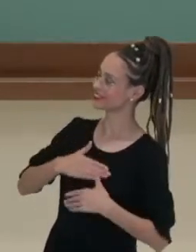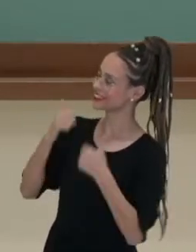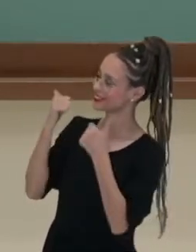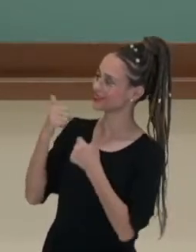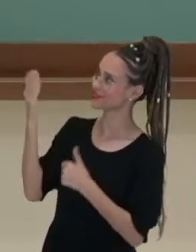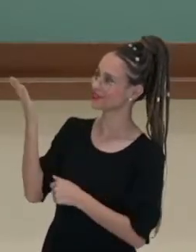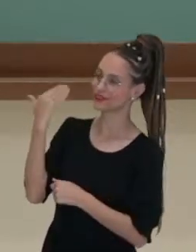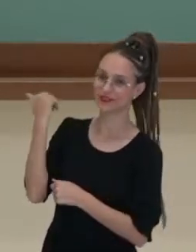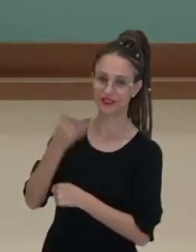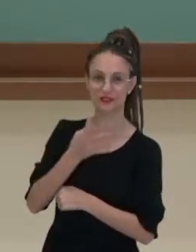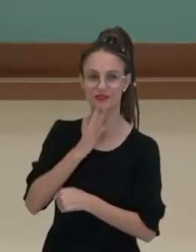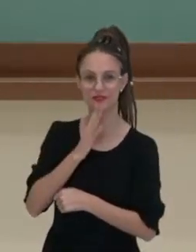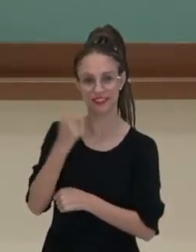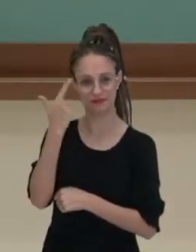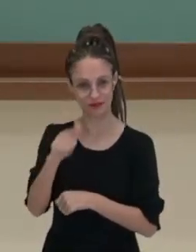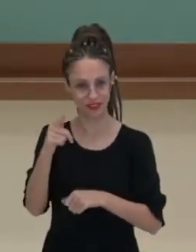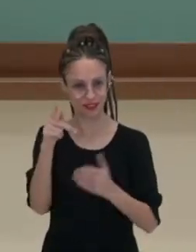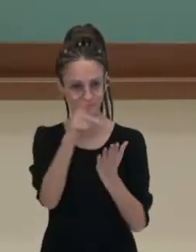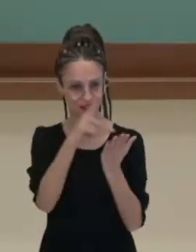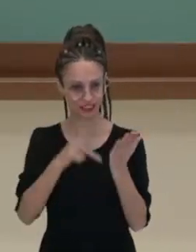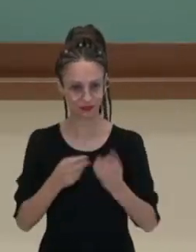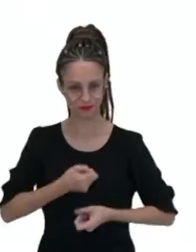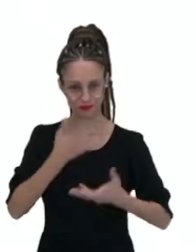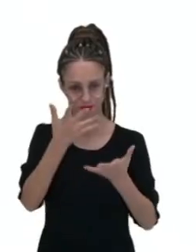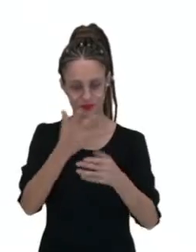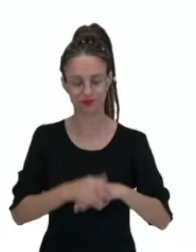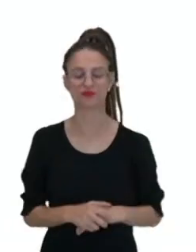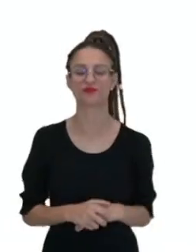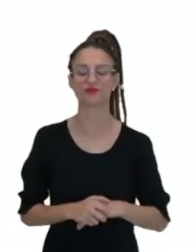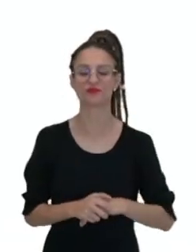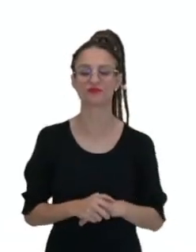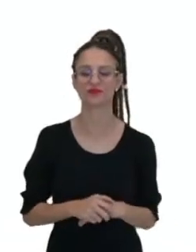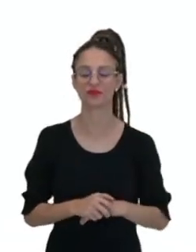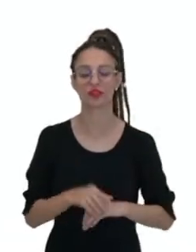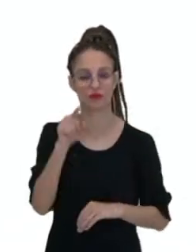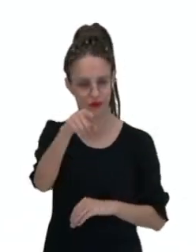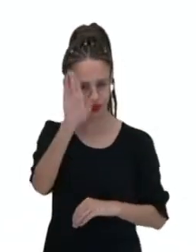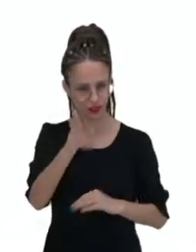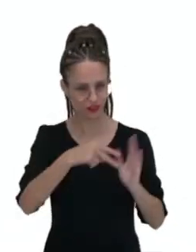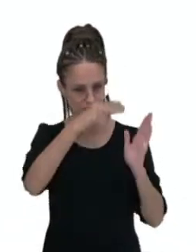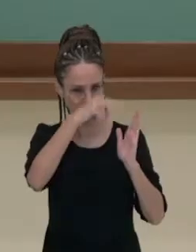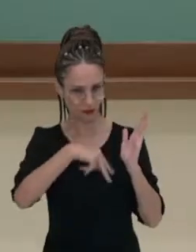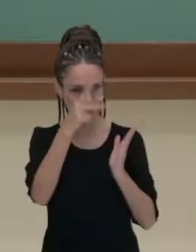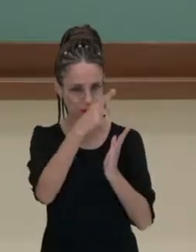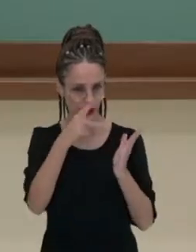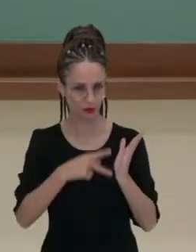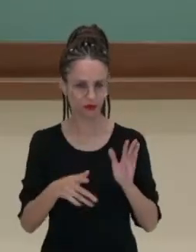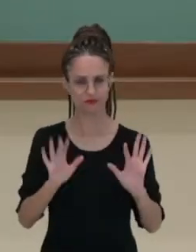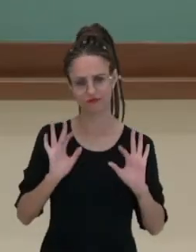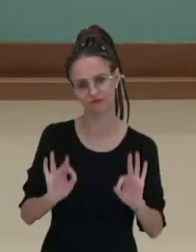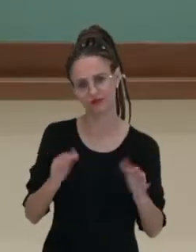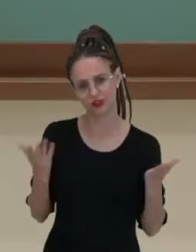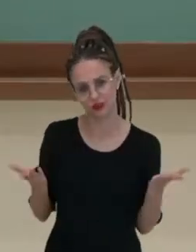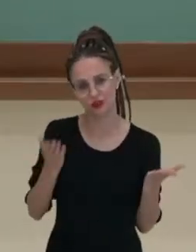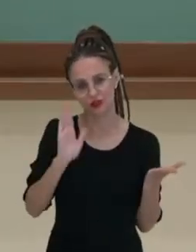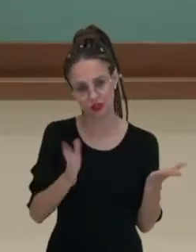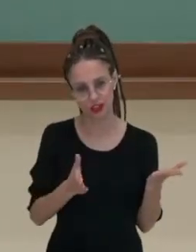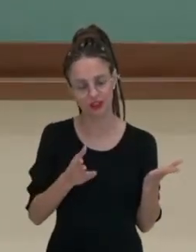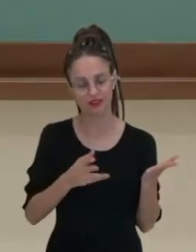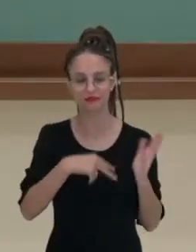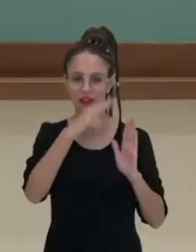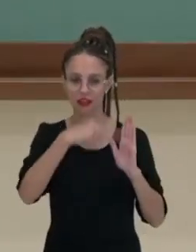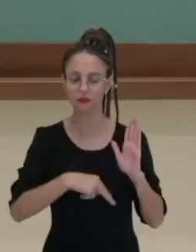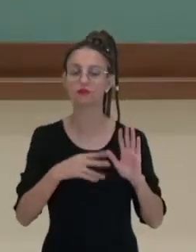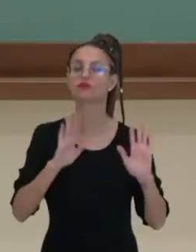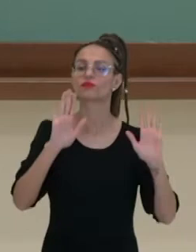Bora conhecer um pouco mais de poesia? Você já leu um poema? Com certeza já leu, já ouviu.